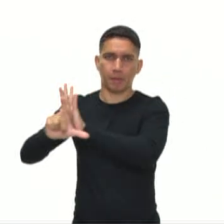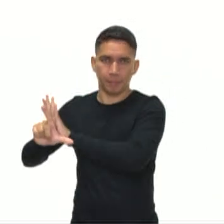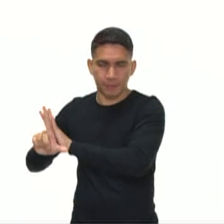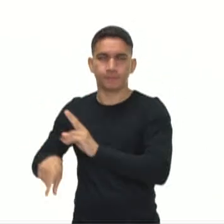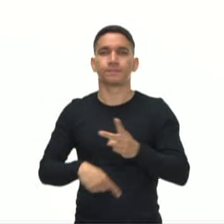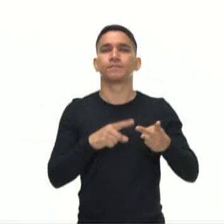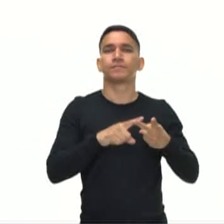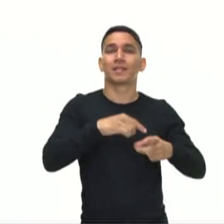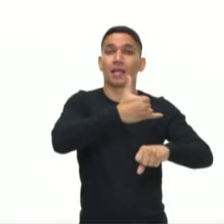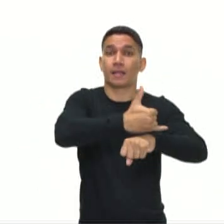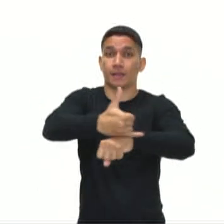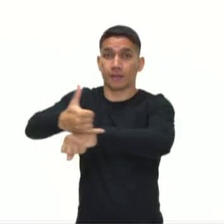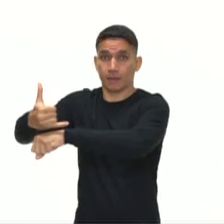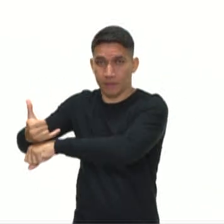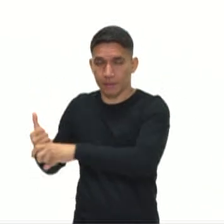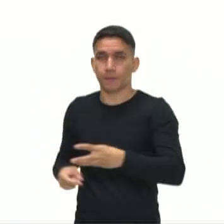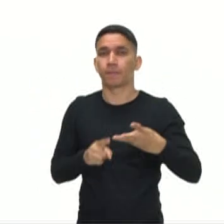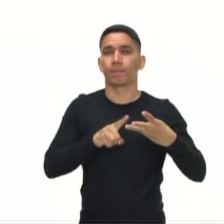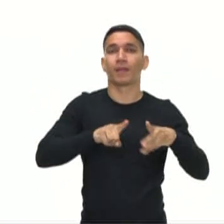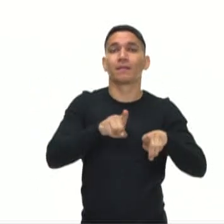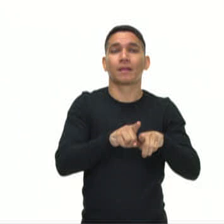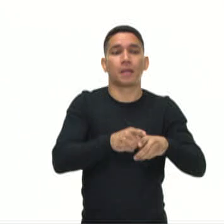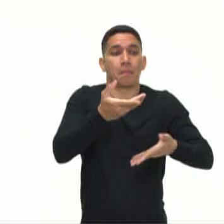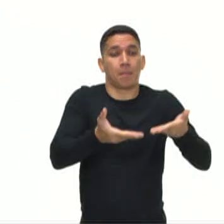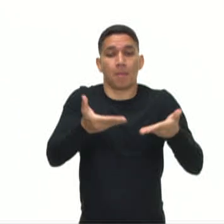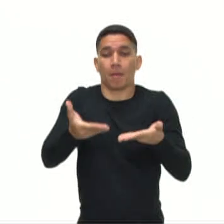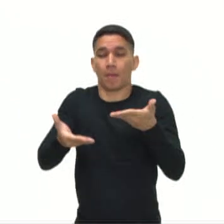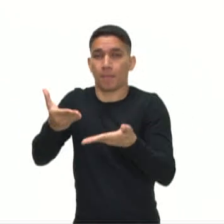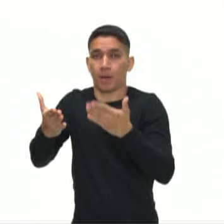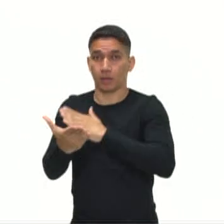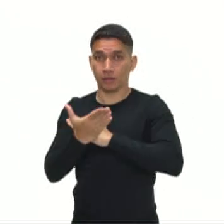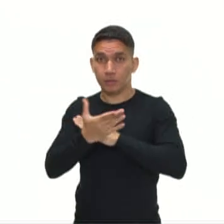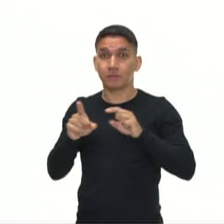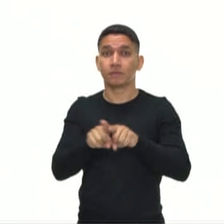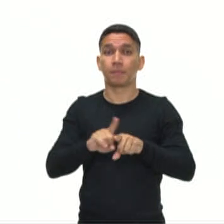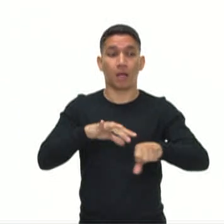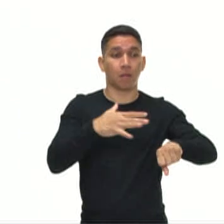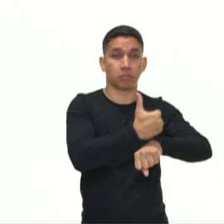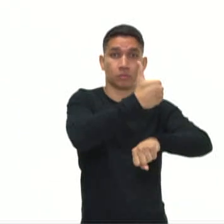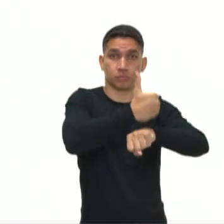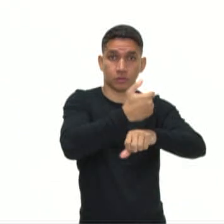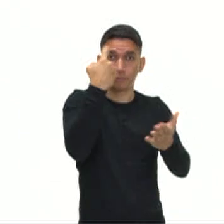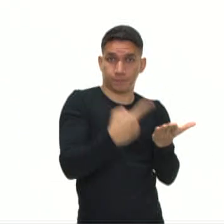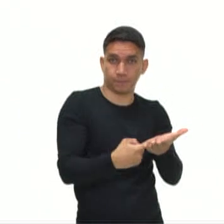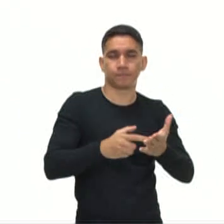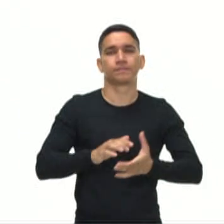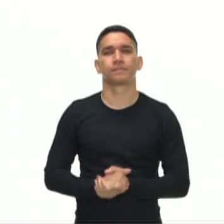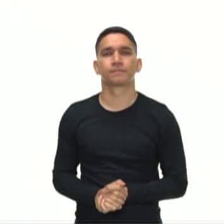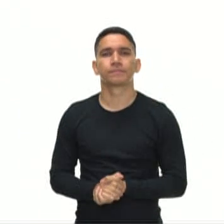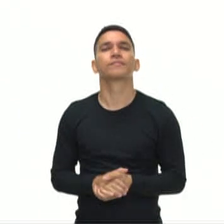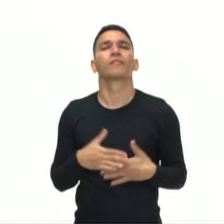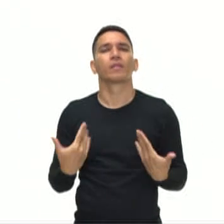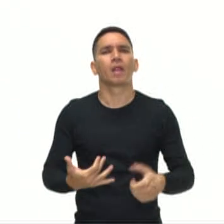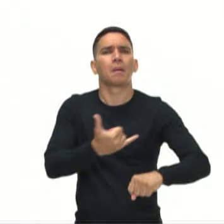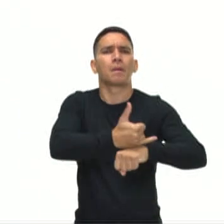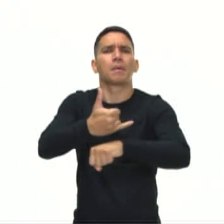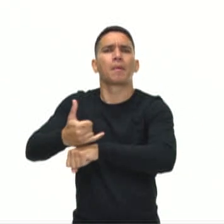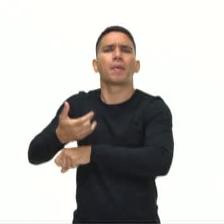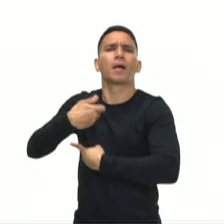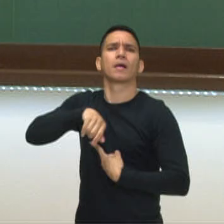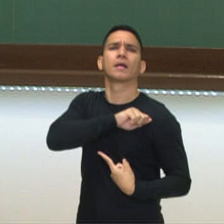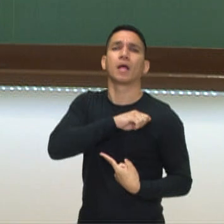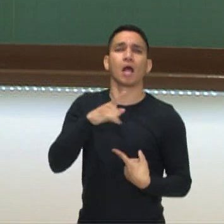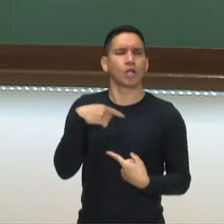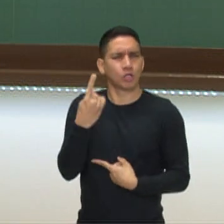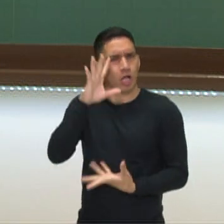pelo metalismo, balança comercial favorável e o colonialismo, tá? Metalismo espanhol. Então agora a gente